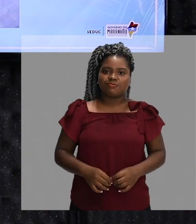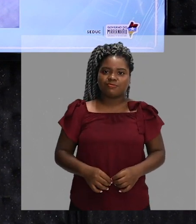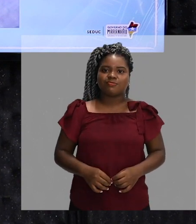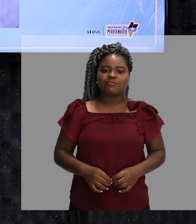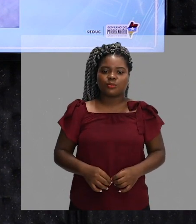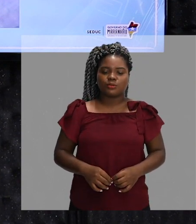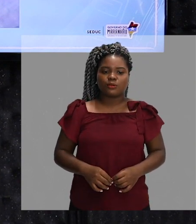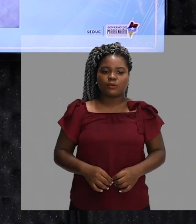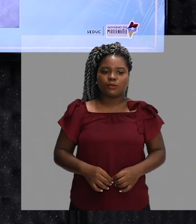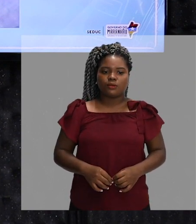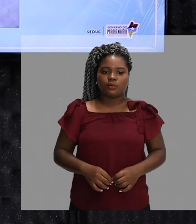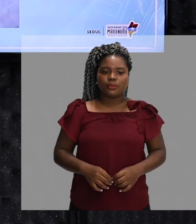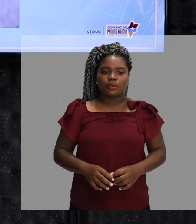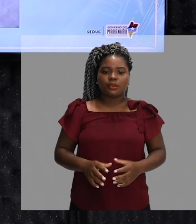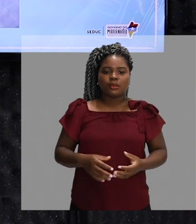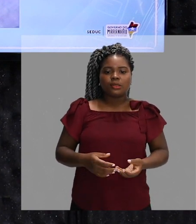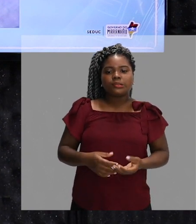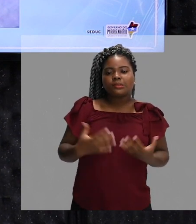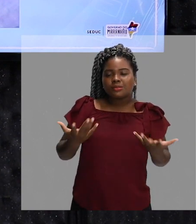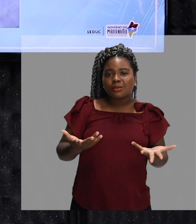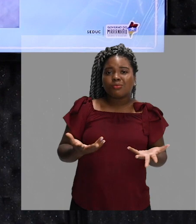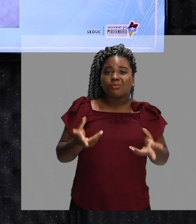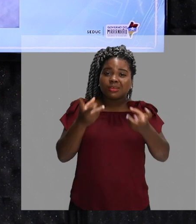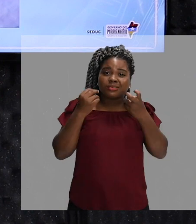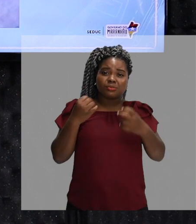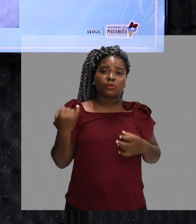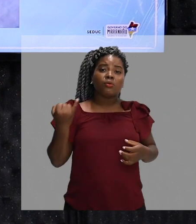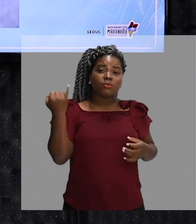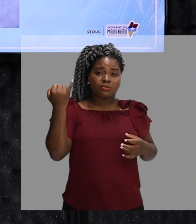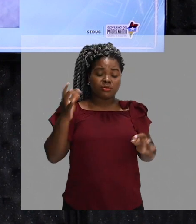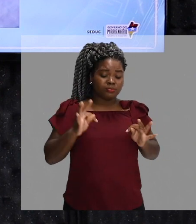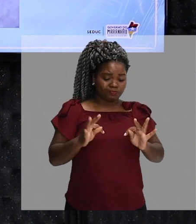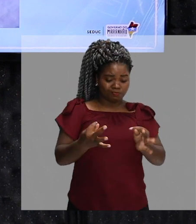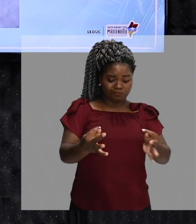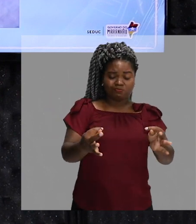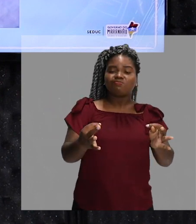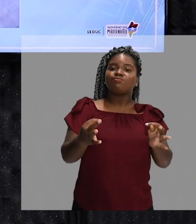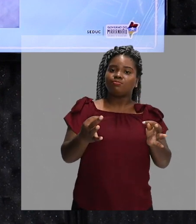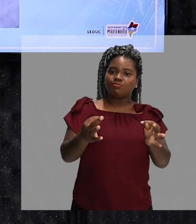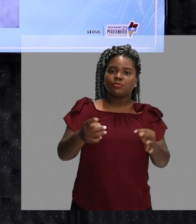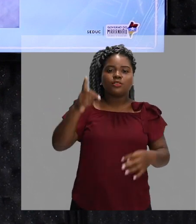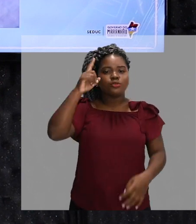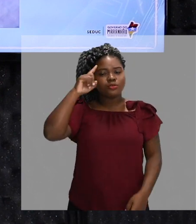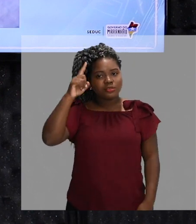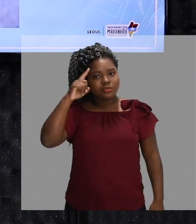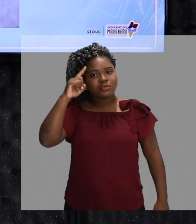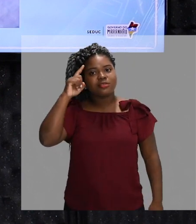desenvolvimento tecnológico. Vejam como ele é importante para o nosso dia a dia.